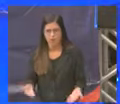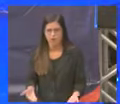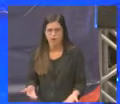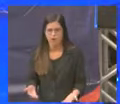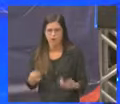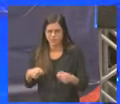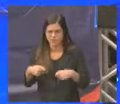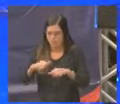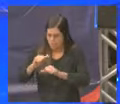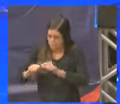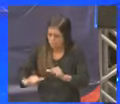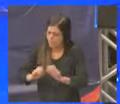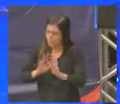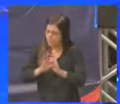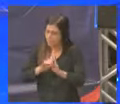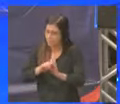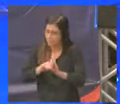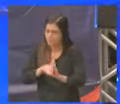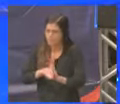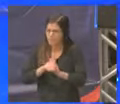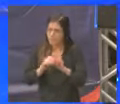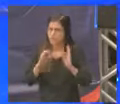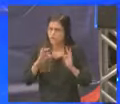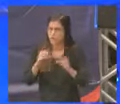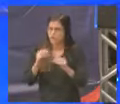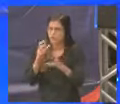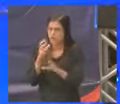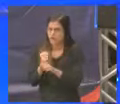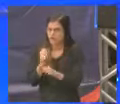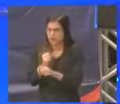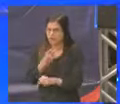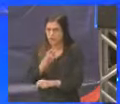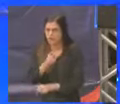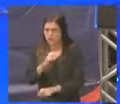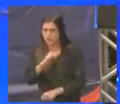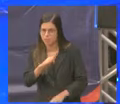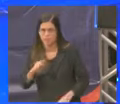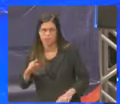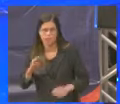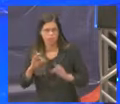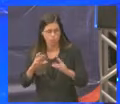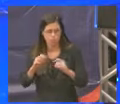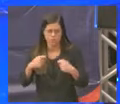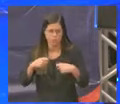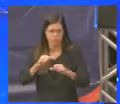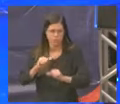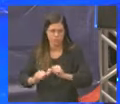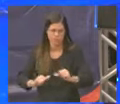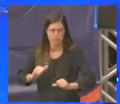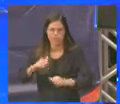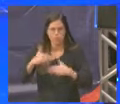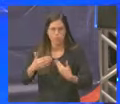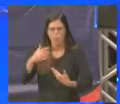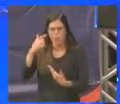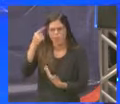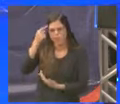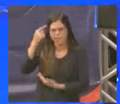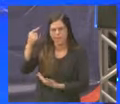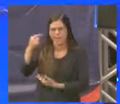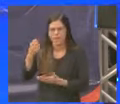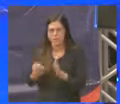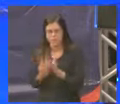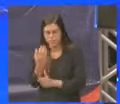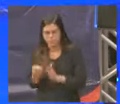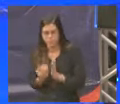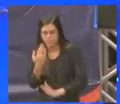esse conceito. Aí todas as contas de PIB, de per capita, tem que mudar. E qual é a lógica? Poxa, mas a produtividade